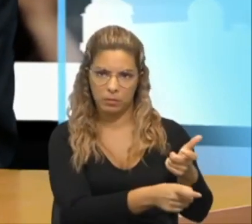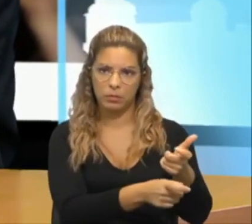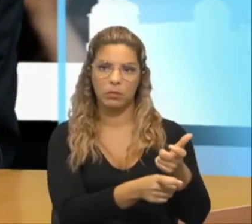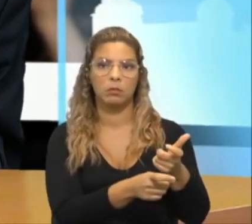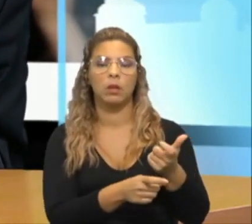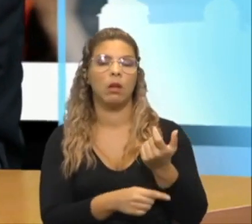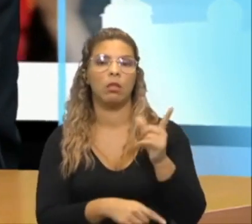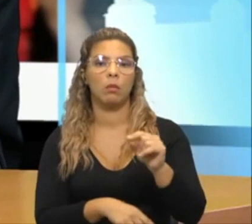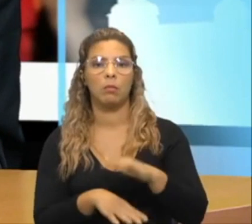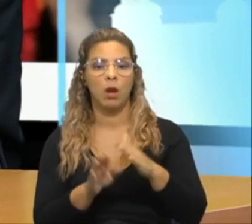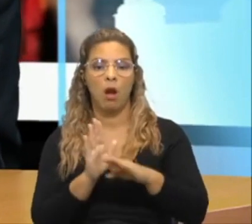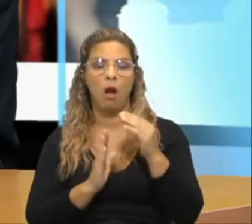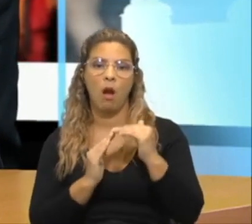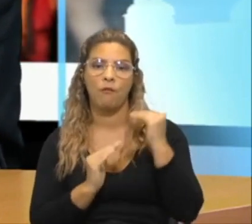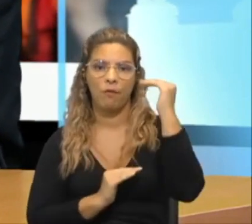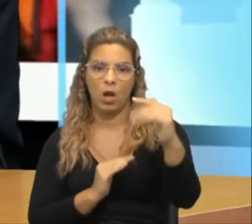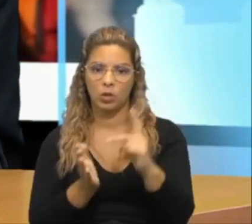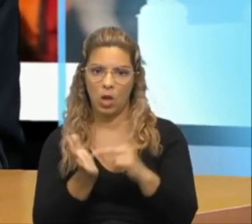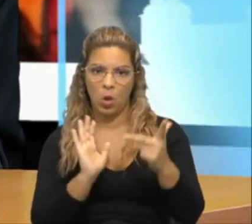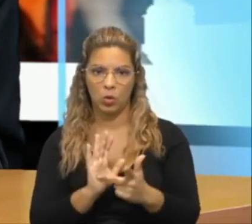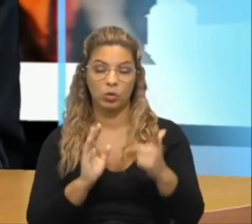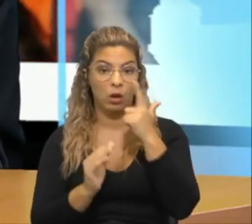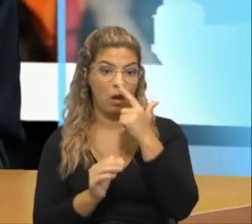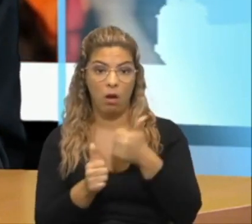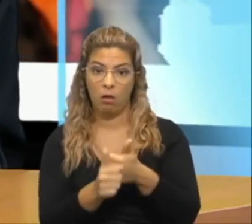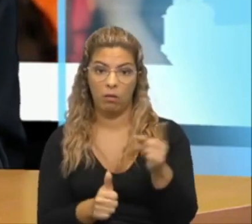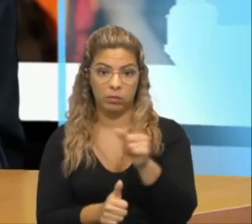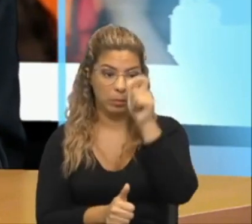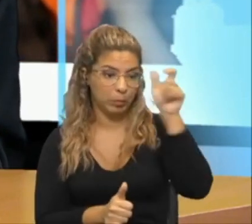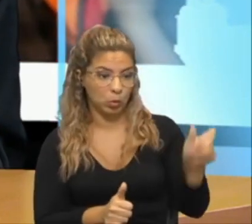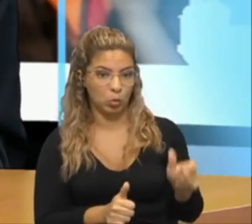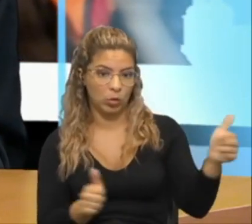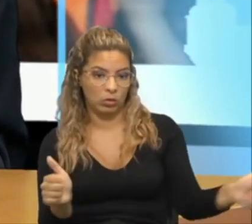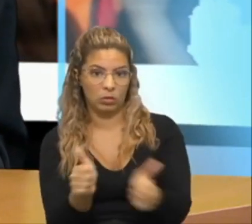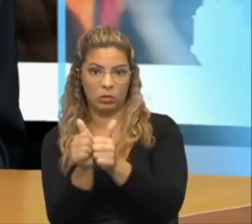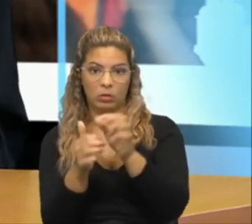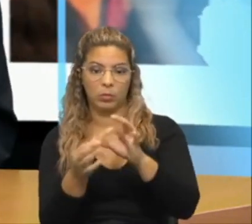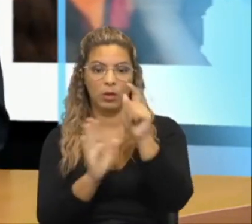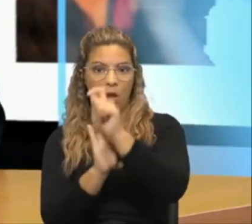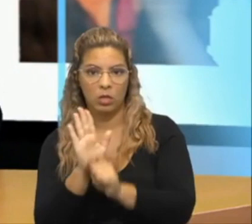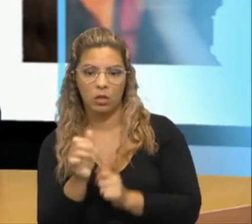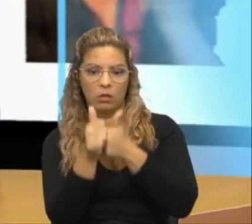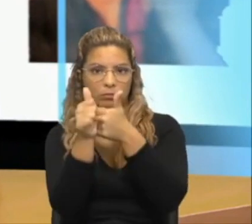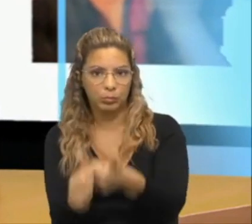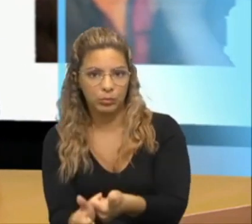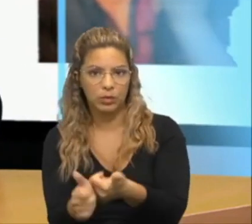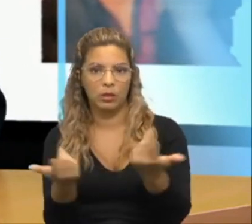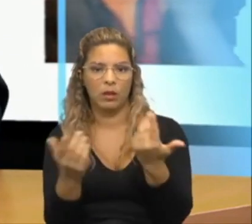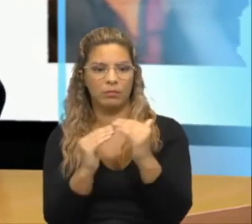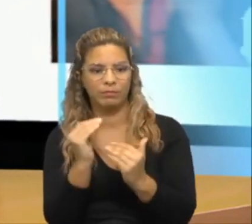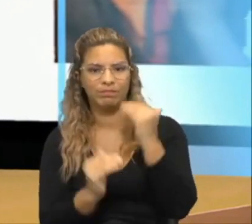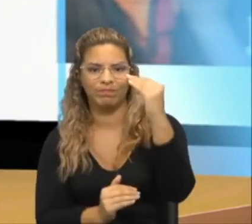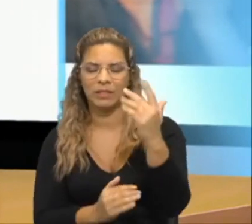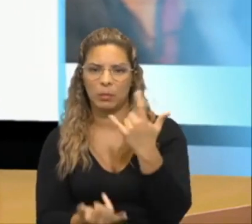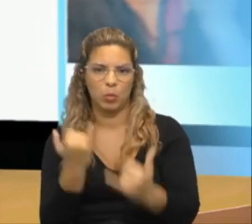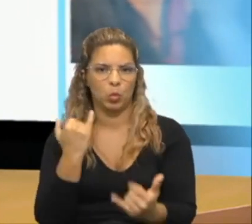este progresso tecnológico não é acompanhado de um progresso humano, de um progresso ético, então esse progresso é mais